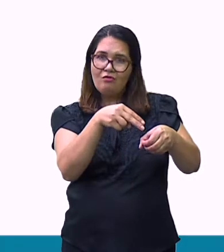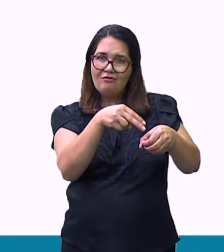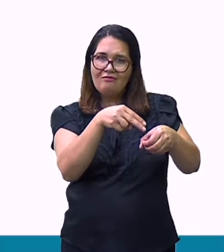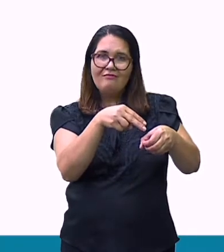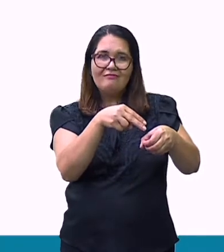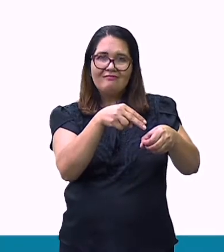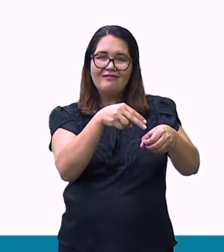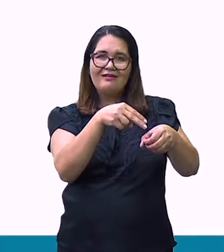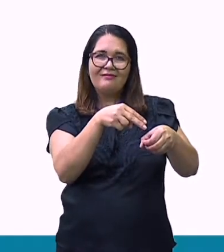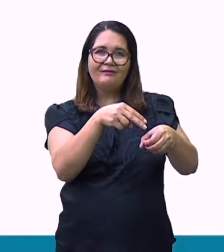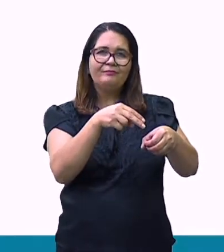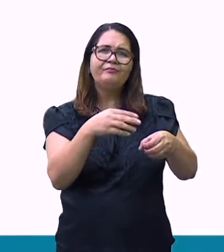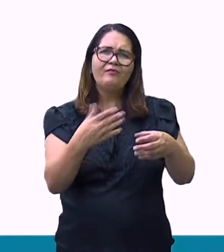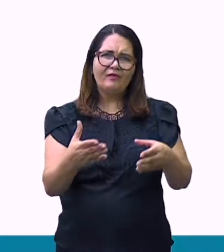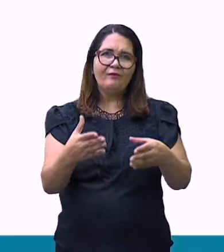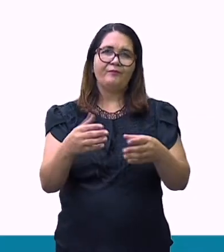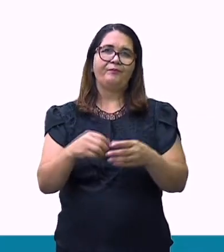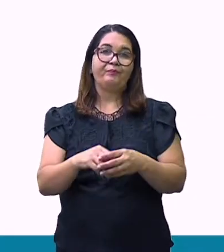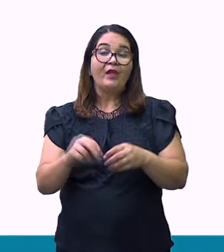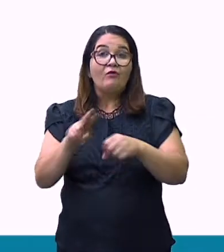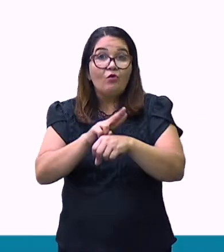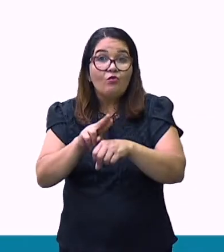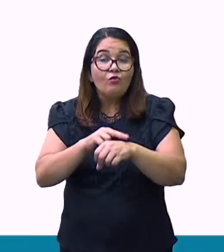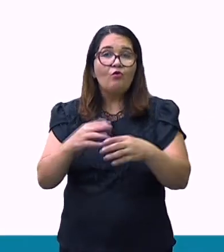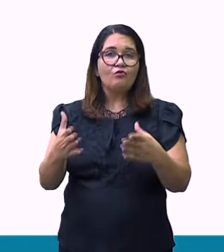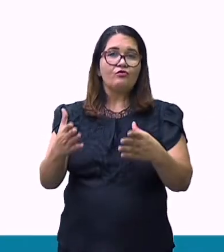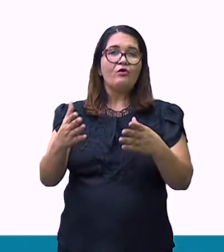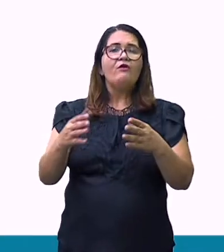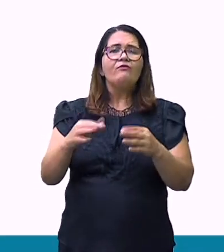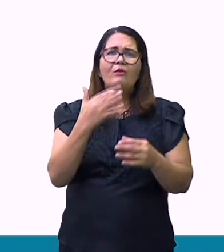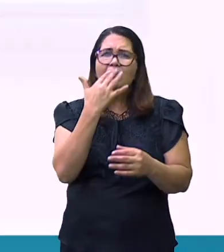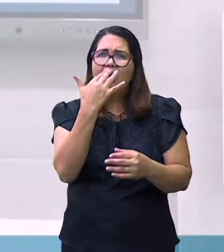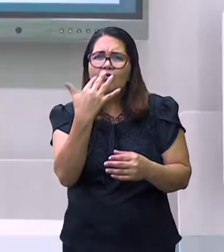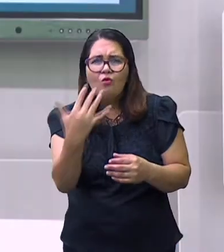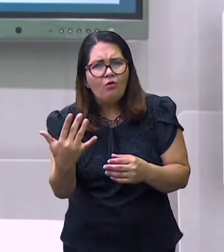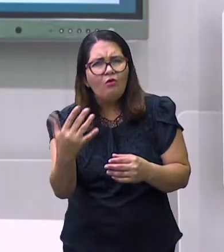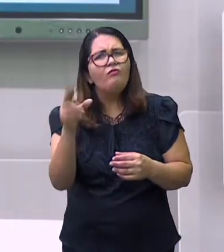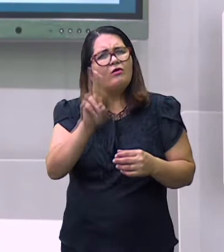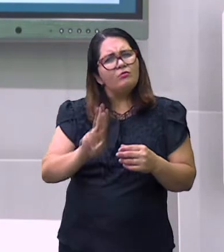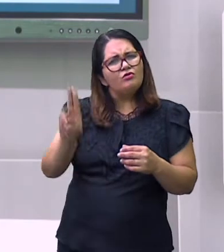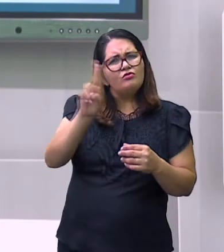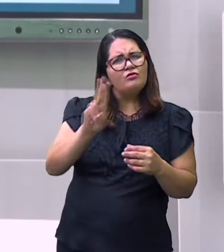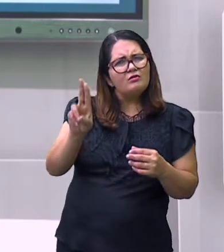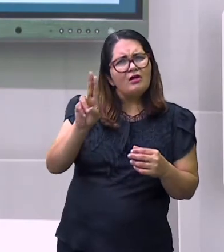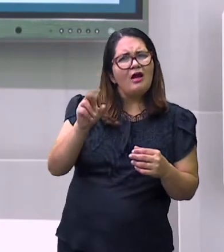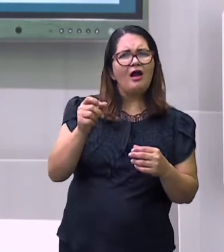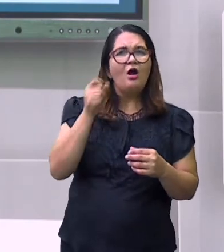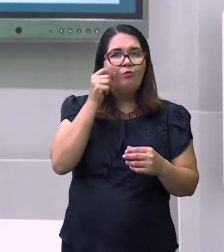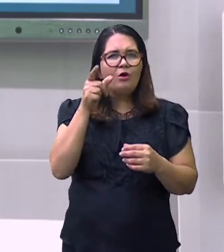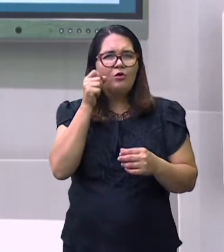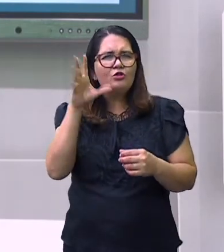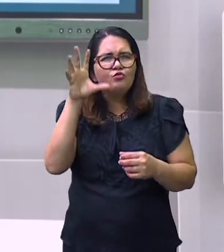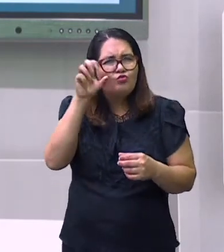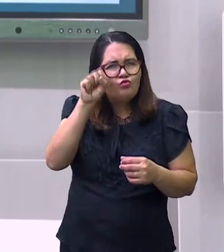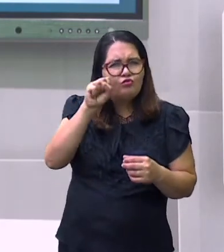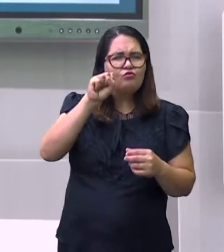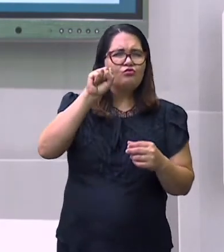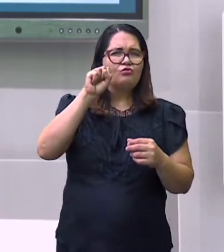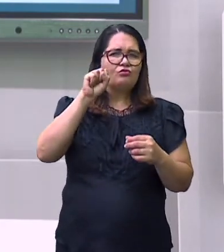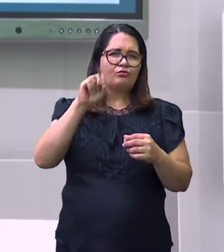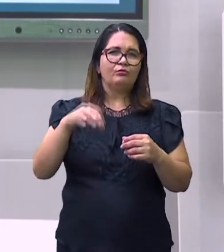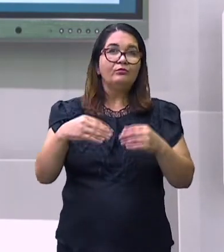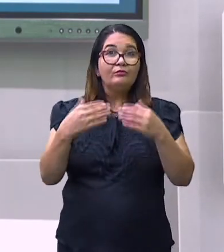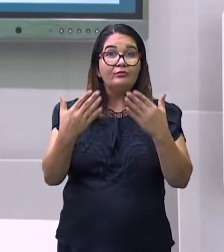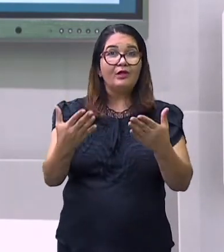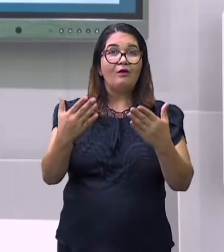não tem essa cor aqui, professor. Então nós vamos usar outro tom. Podemos usar um azul mais forte, não é mesmo? E aí a gente